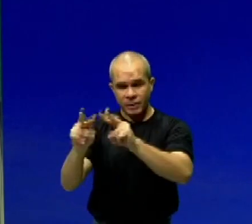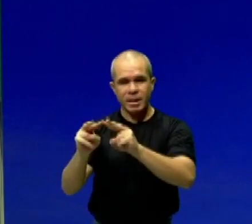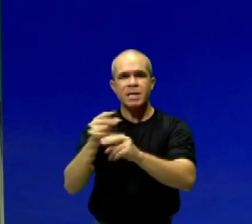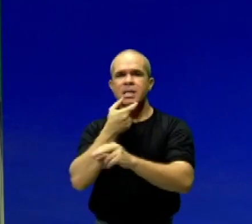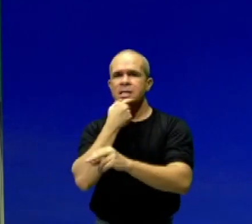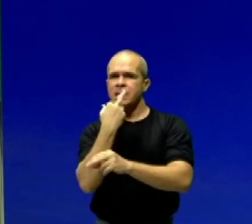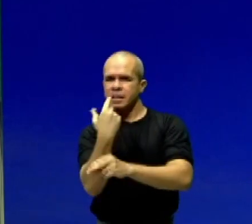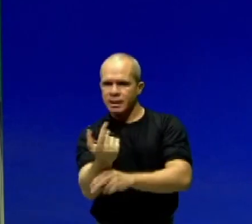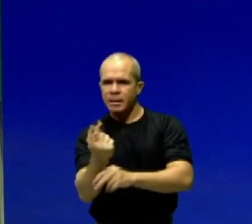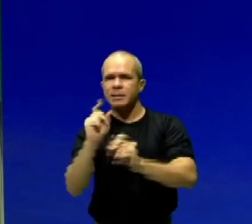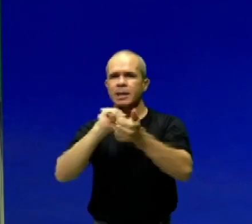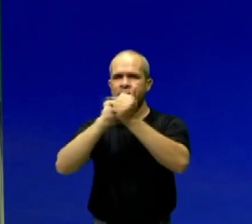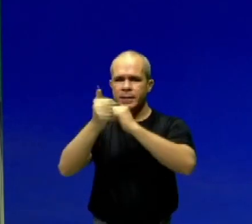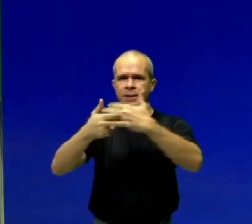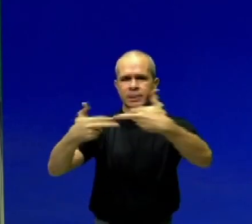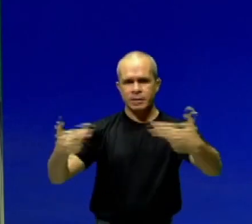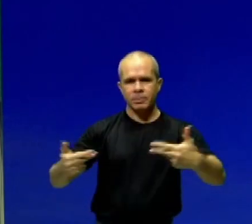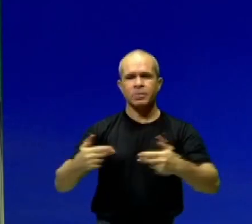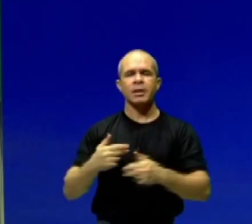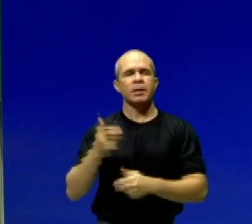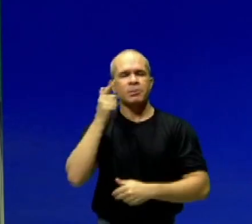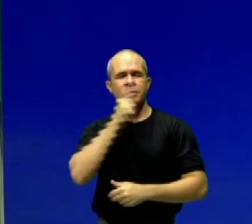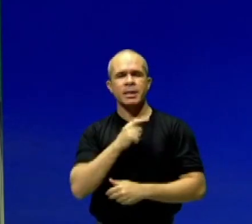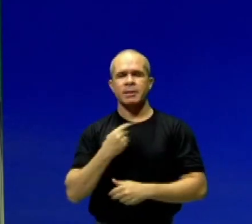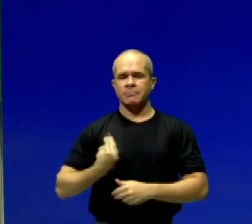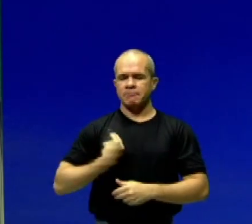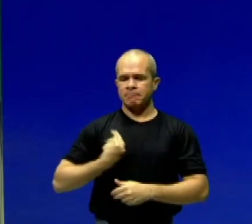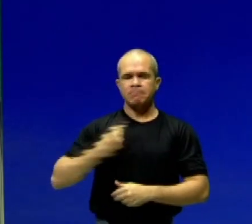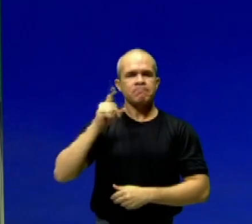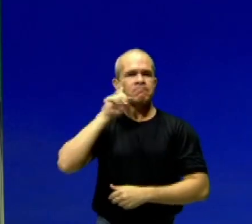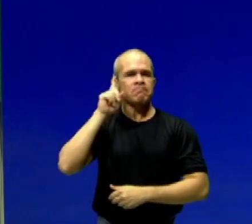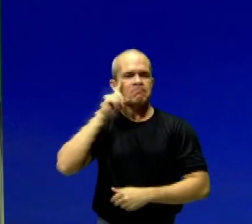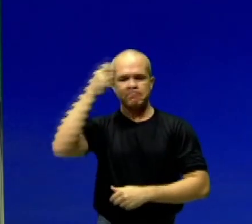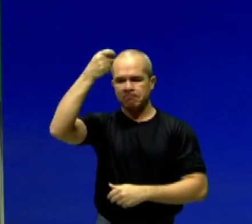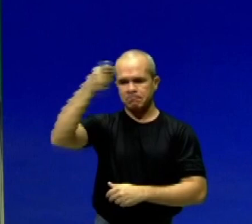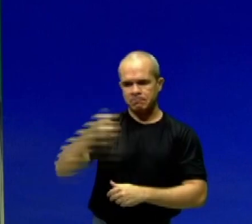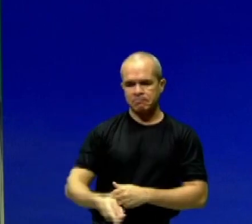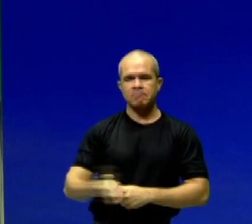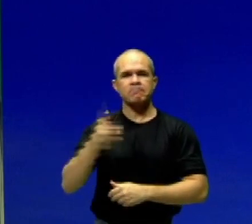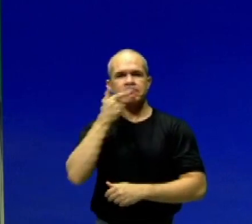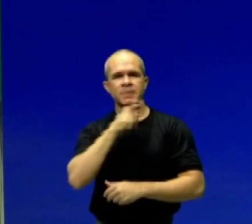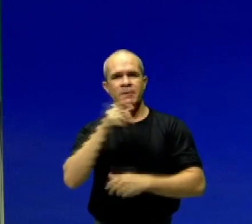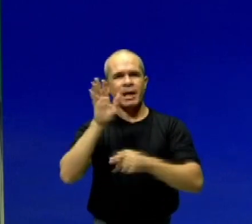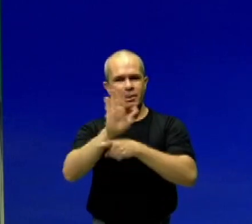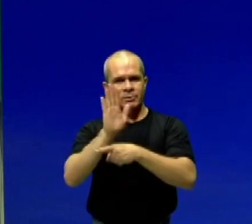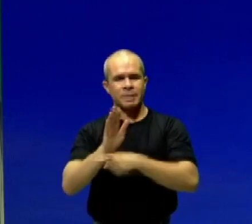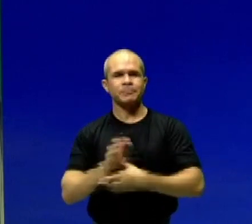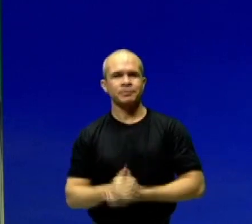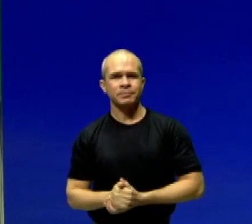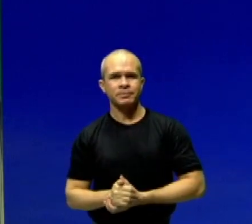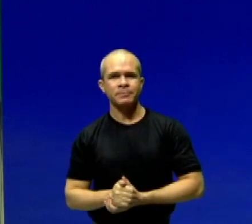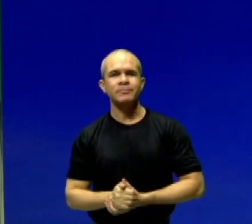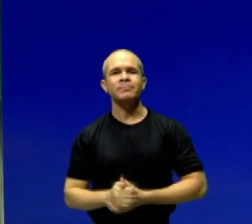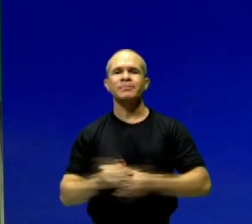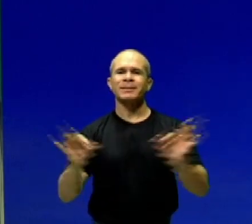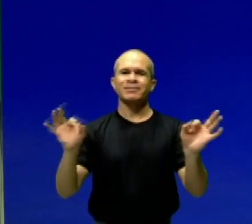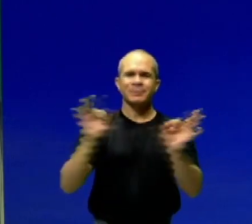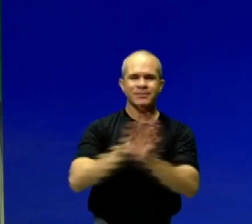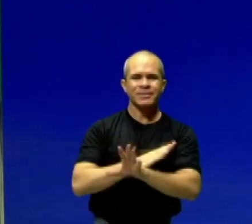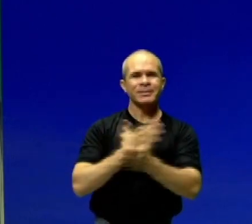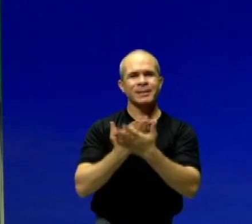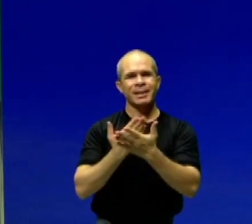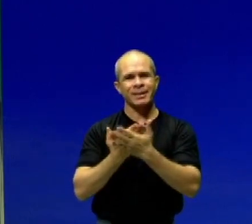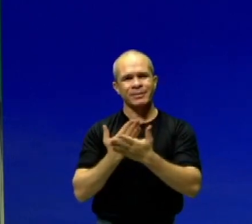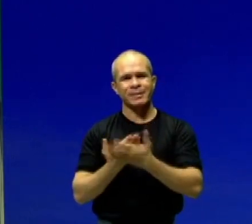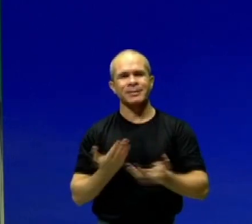vocês vão ter que trazer agora para o seu dia a dia, certo? Para poder estar ajudando vocês. Ok, time is up, class is